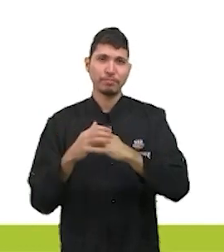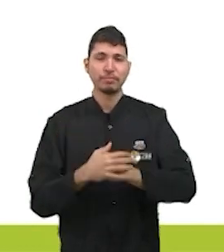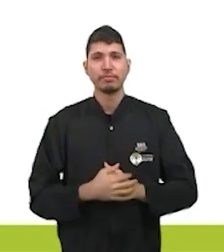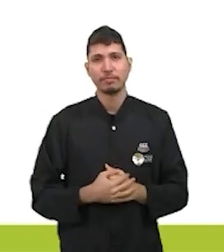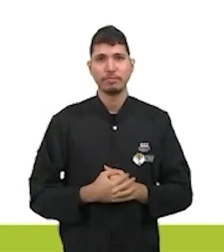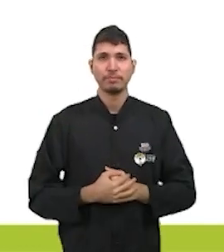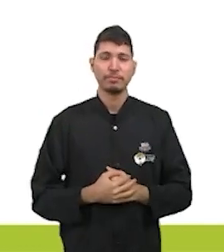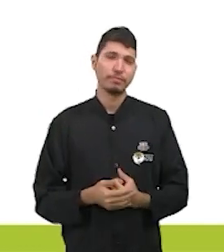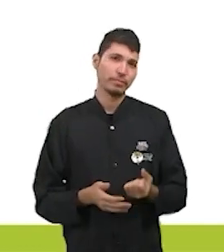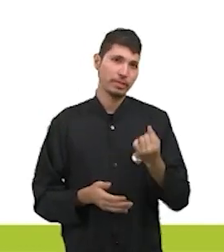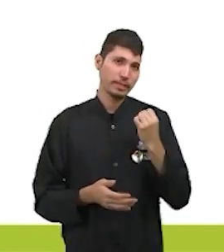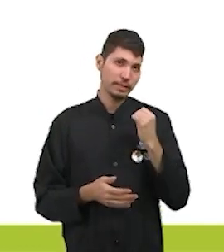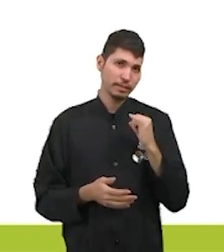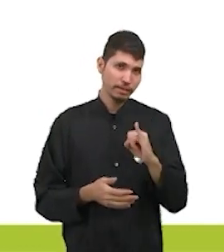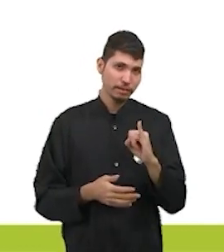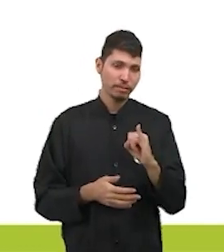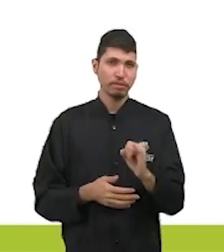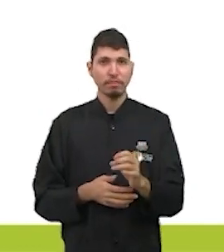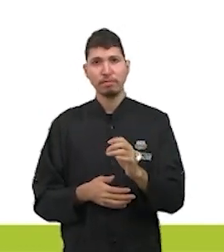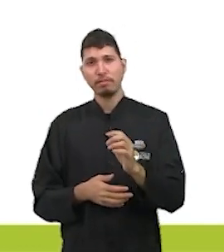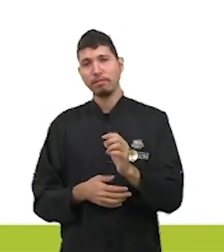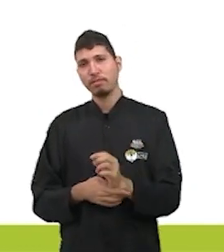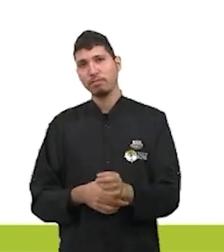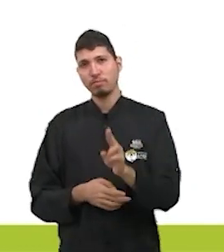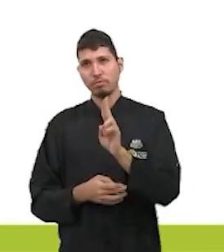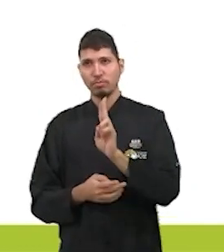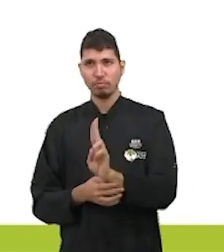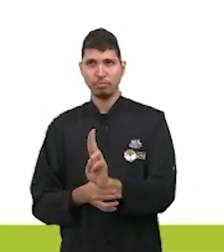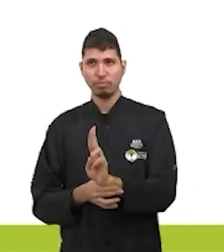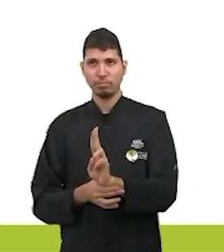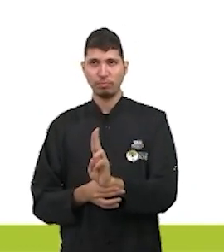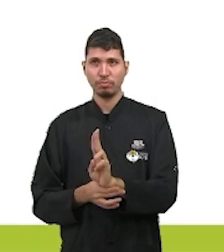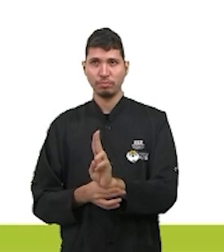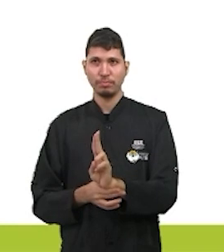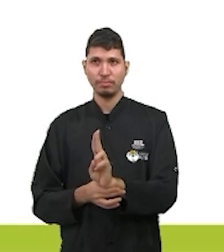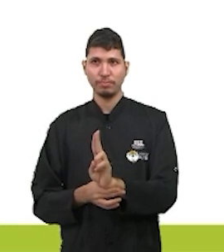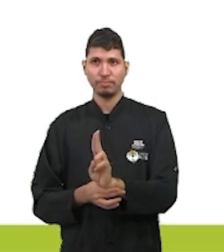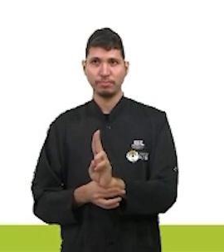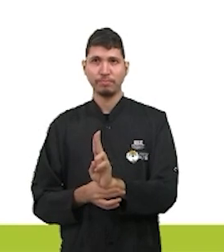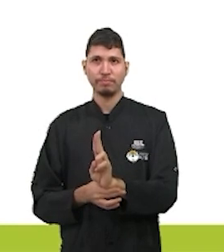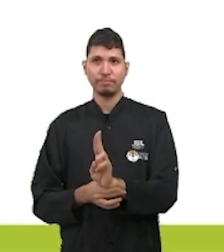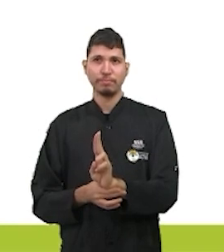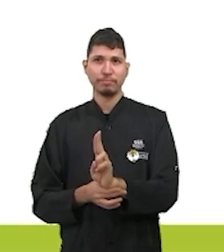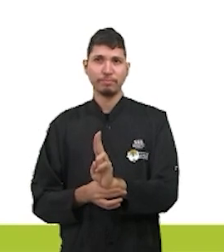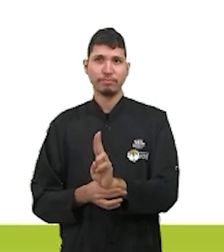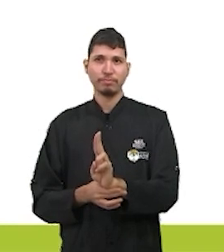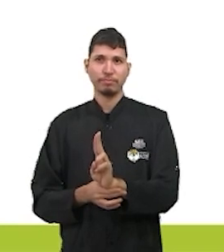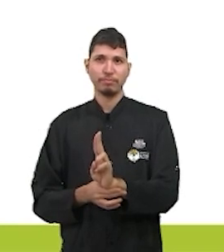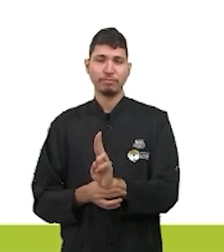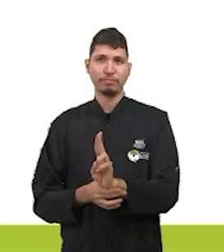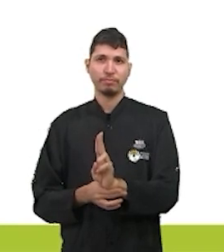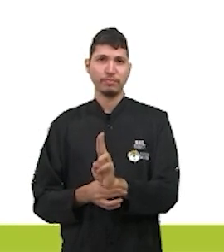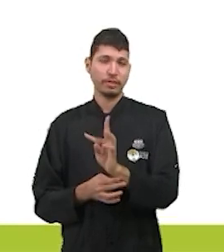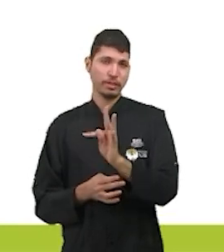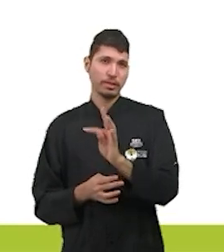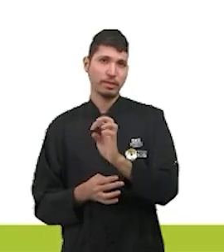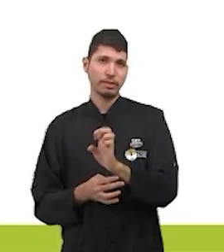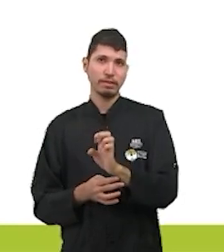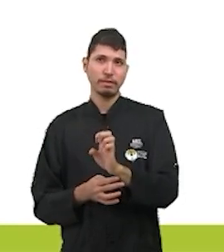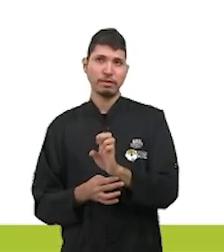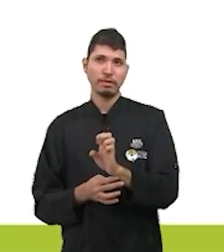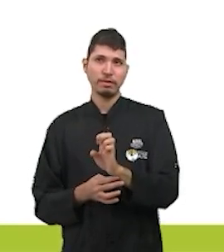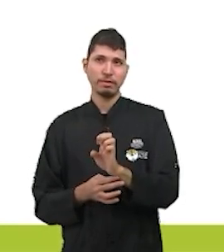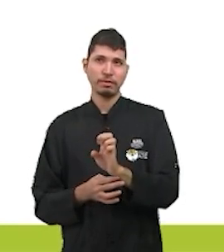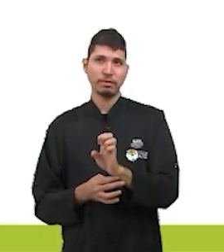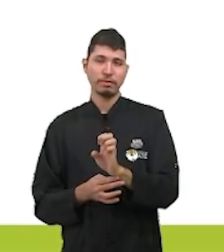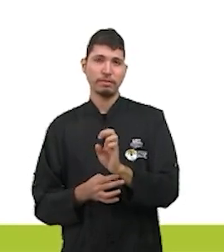Se entrar uma tensão, esse símbolo aqui, gente, ó, eu falei lá na primeira aula de circuitos elétricos, esse símbolo aqui